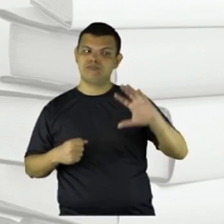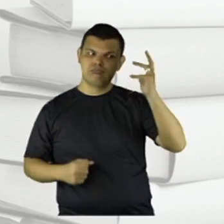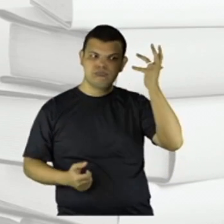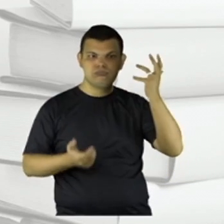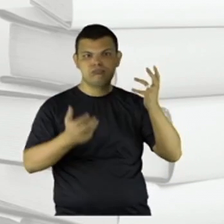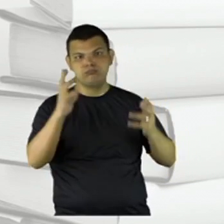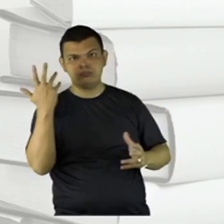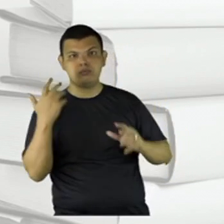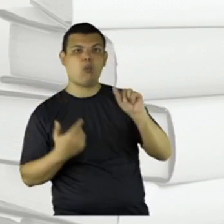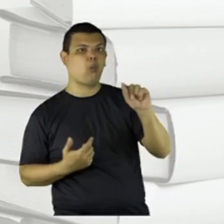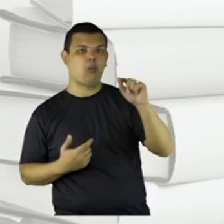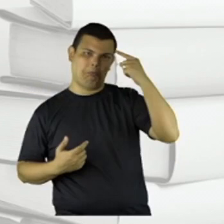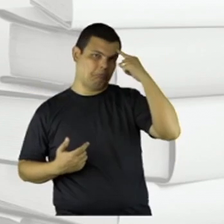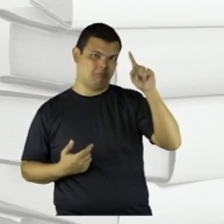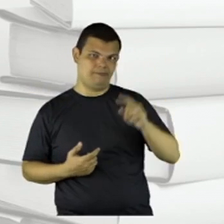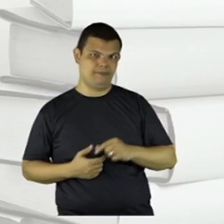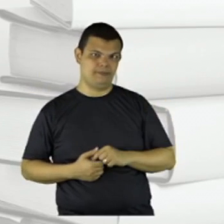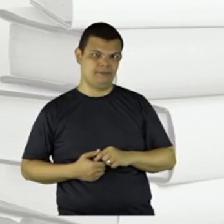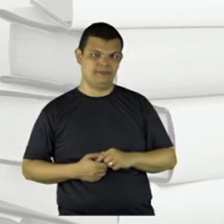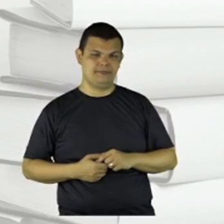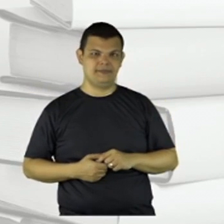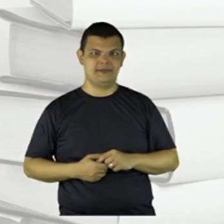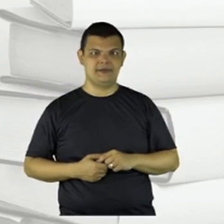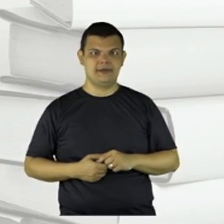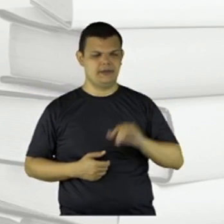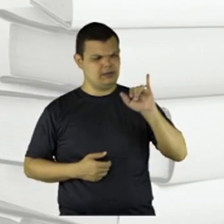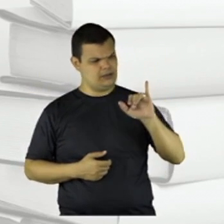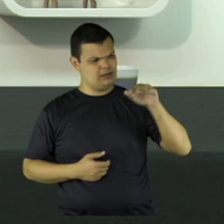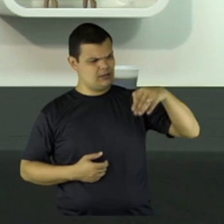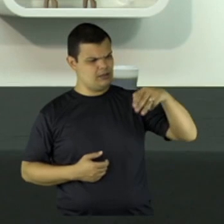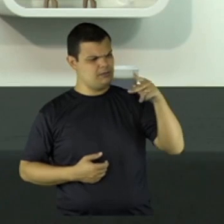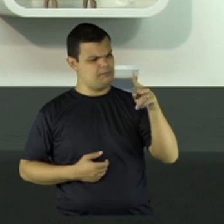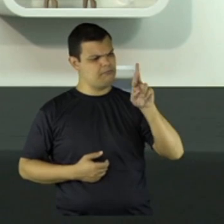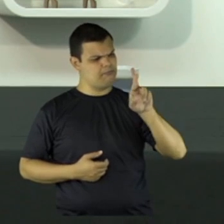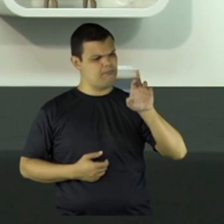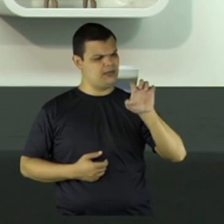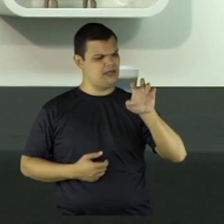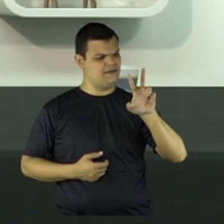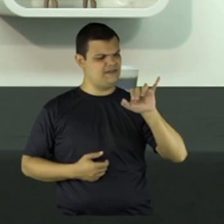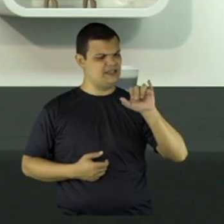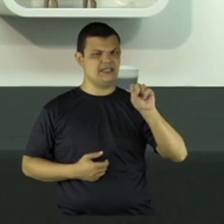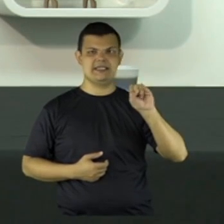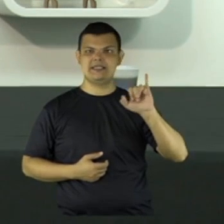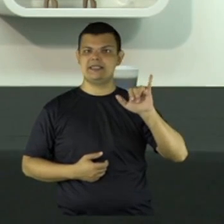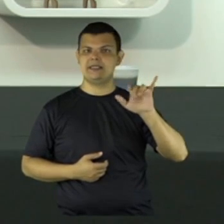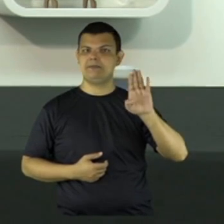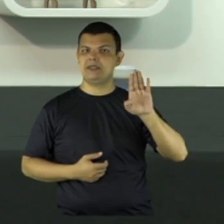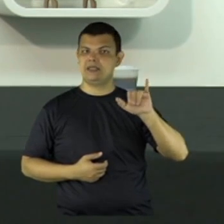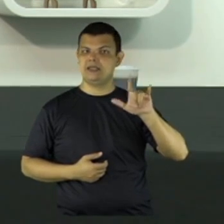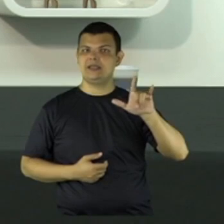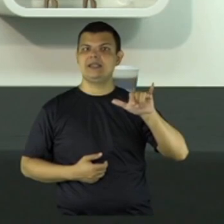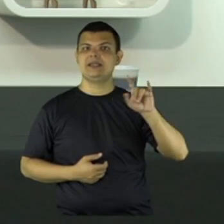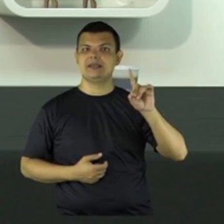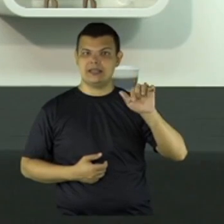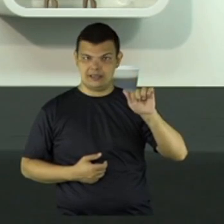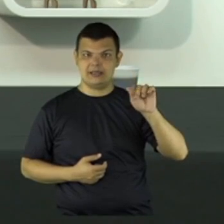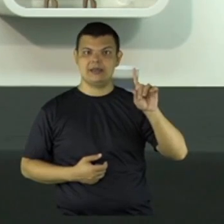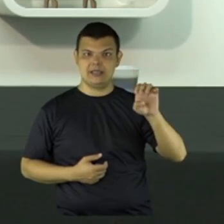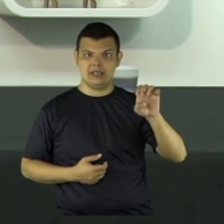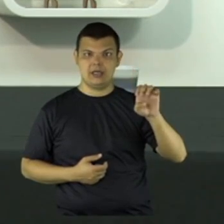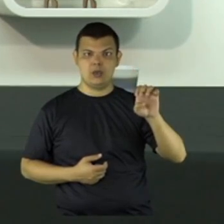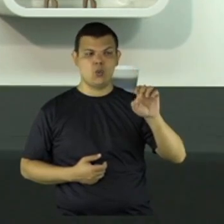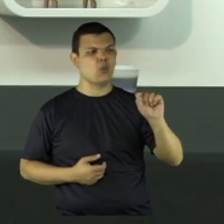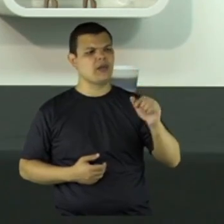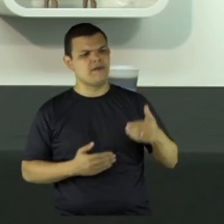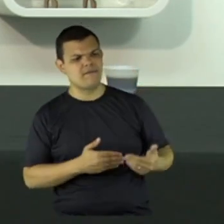imprevisibilidade. O que é a imprevisibilidade? A imprevisibilidade é justamente você não conseguir prever o resultado de